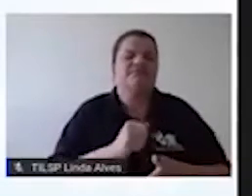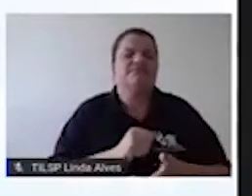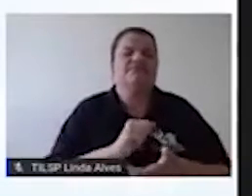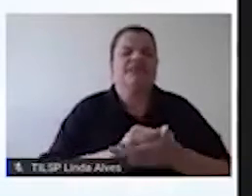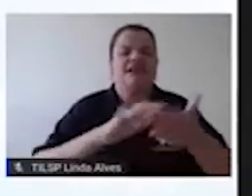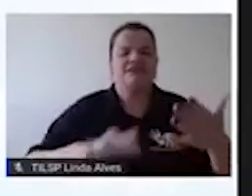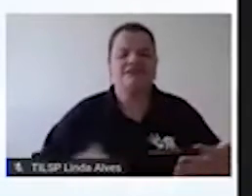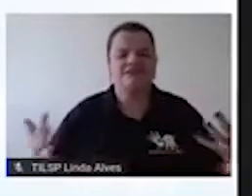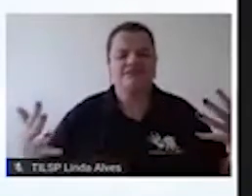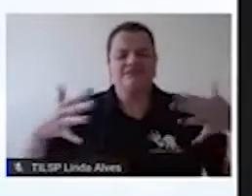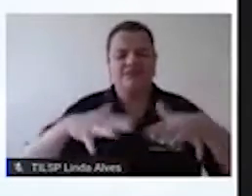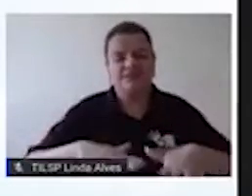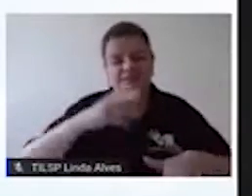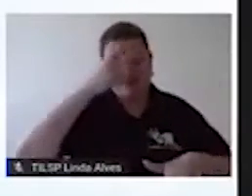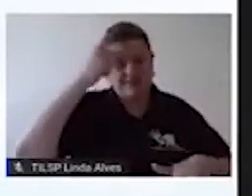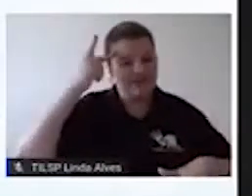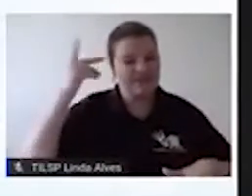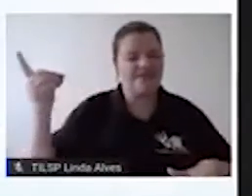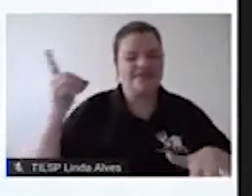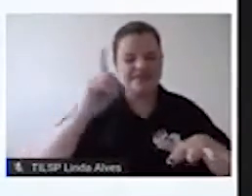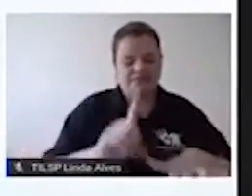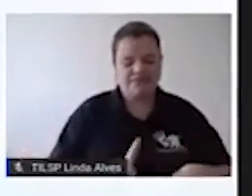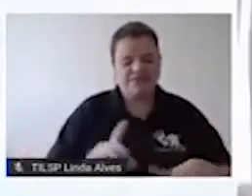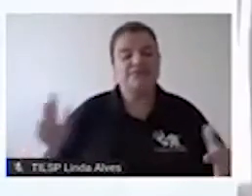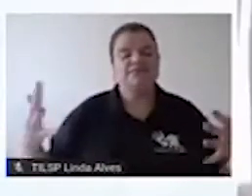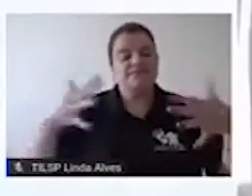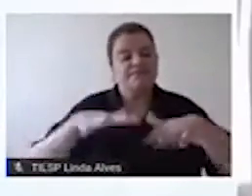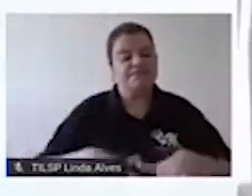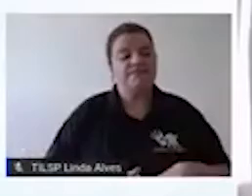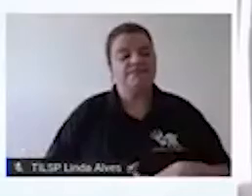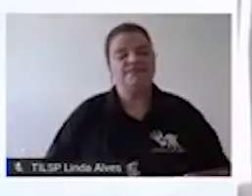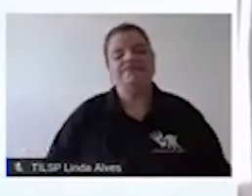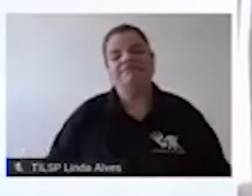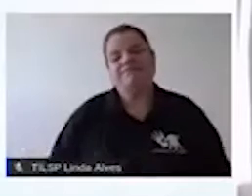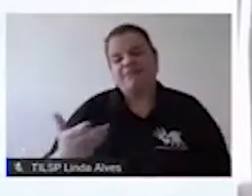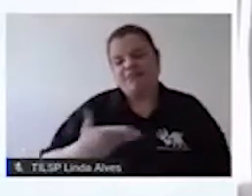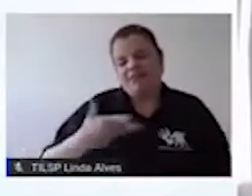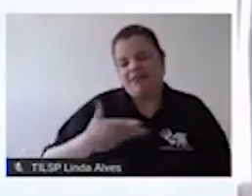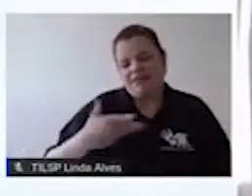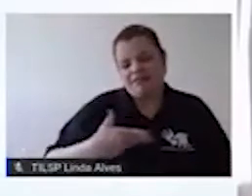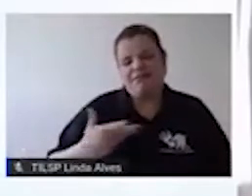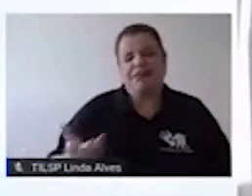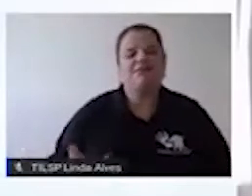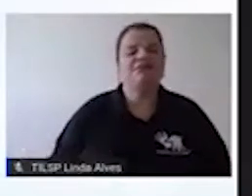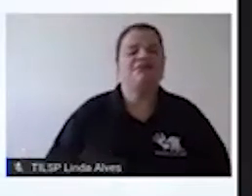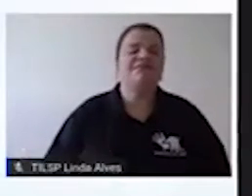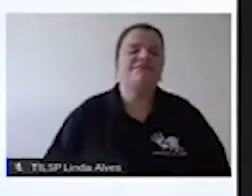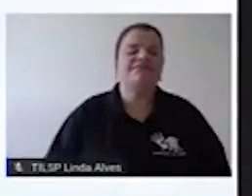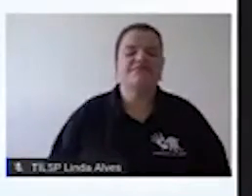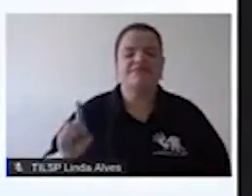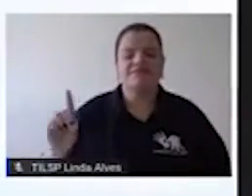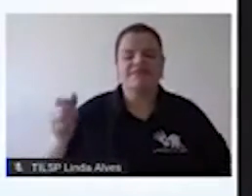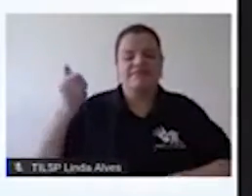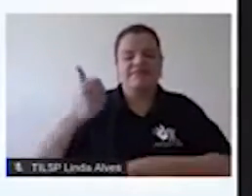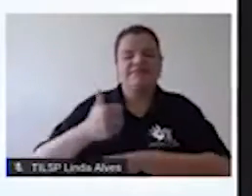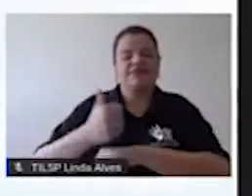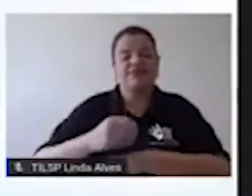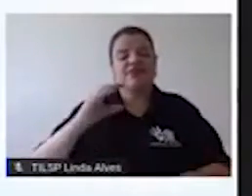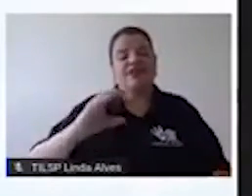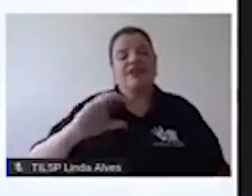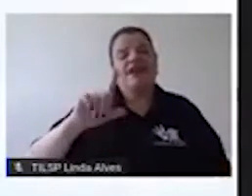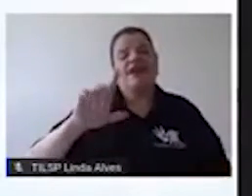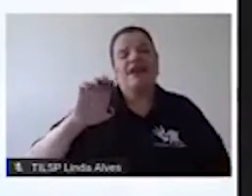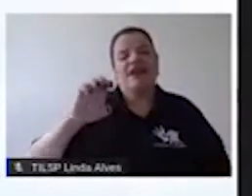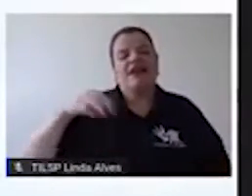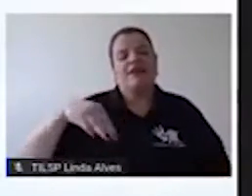inclusão de pessoas com deficiência no mercado de trabalho, então amiga do nosso amigo, do nosso diretor, o Clemente, Sim.